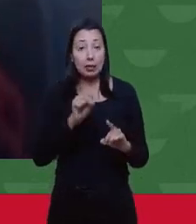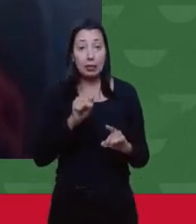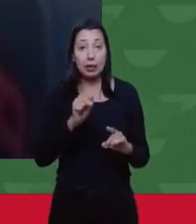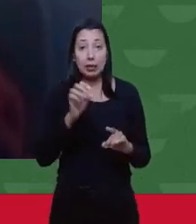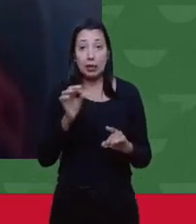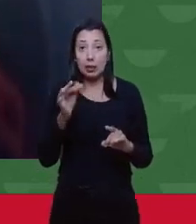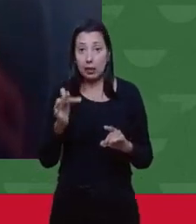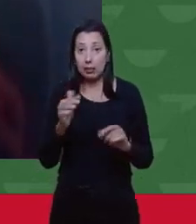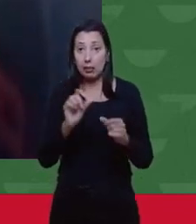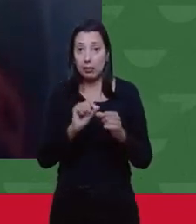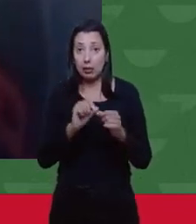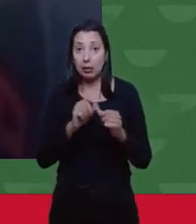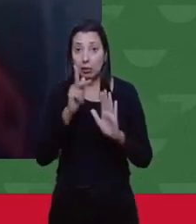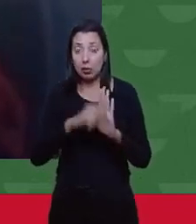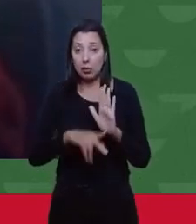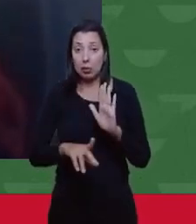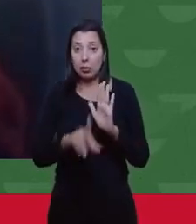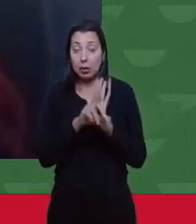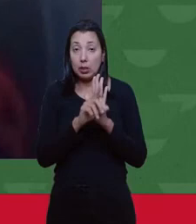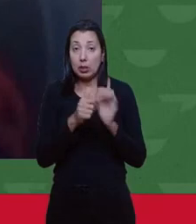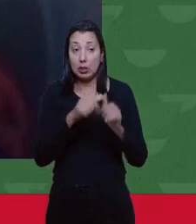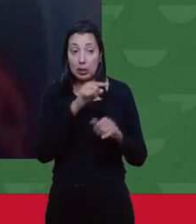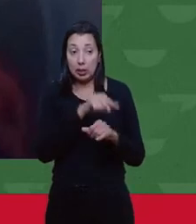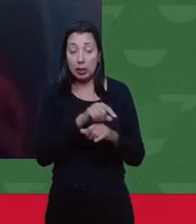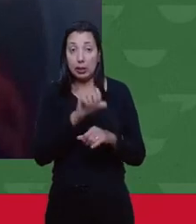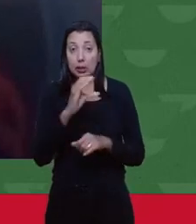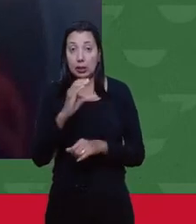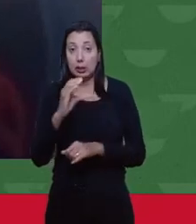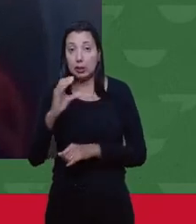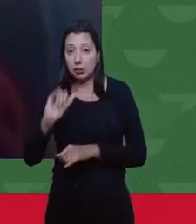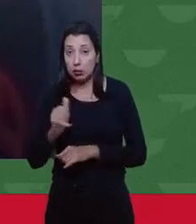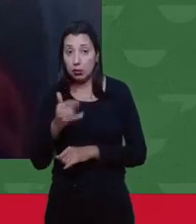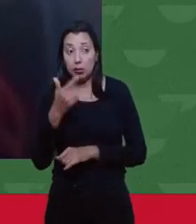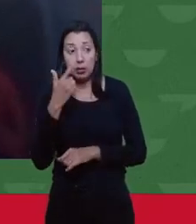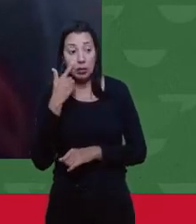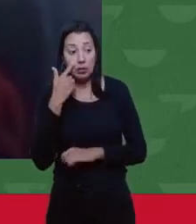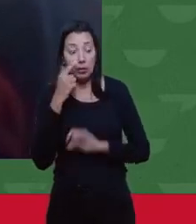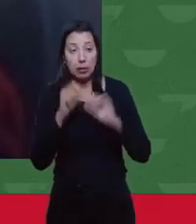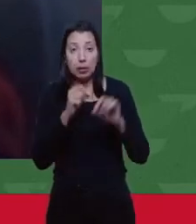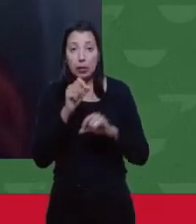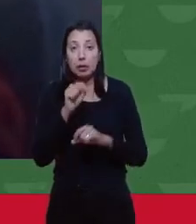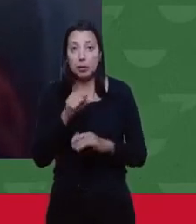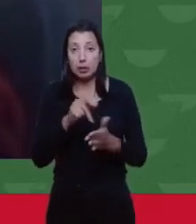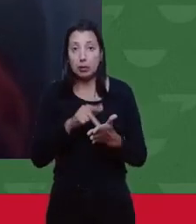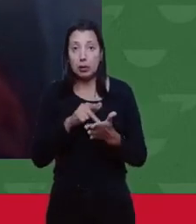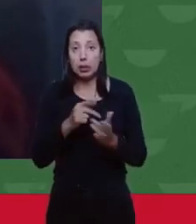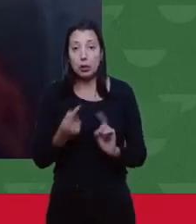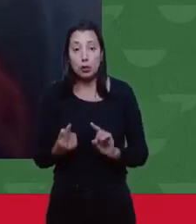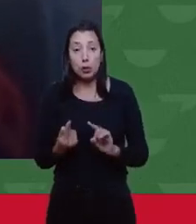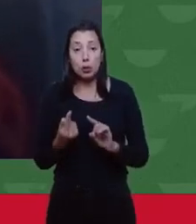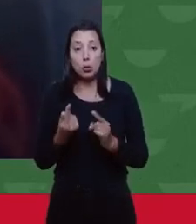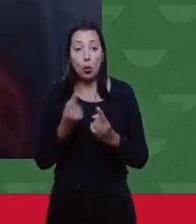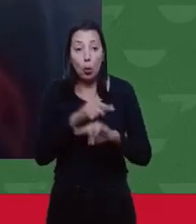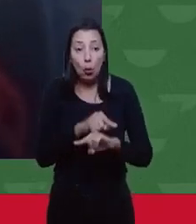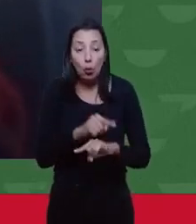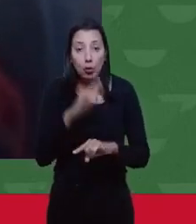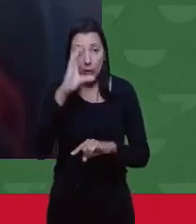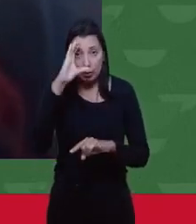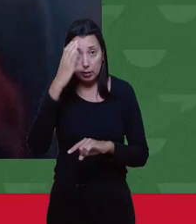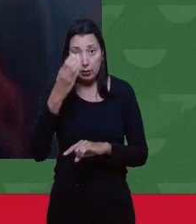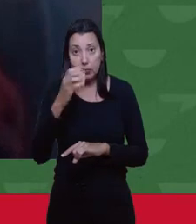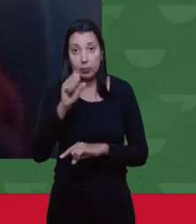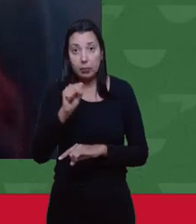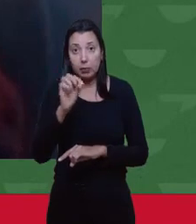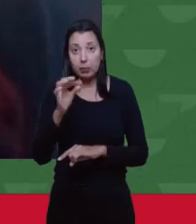STF, que está sendo feito através de um projeto de lei que está na CCJ, visa justamente reverter a decisão do